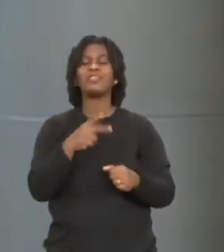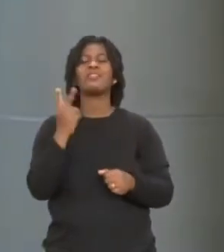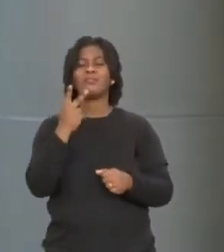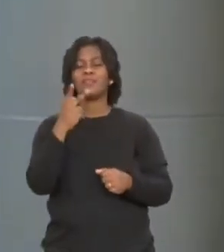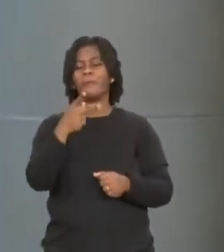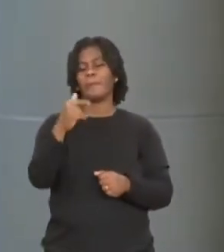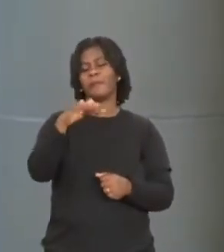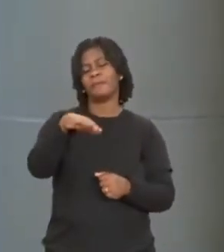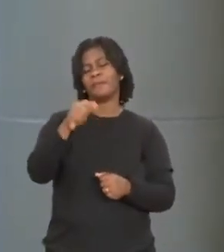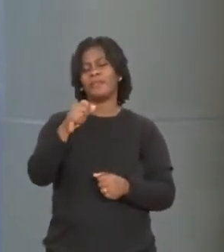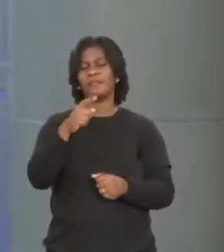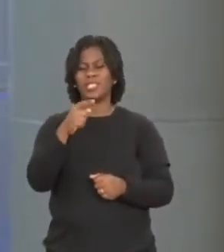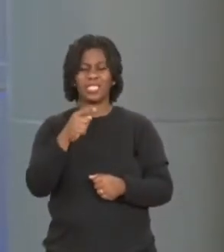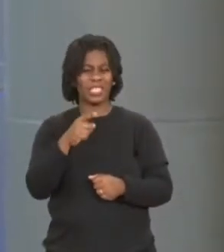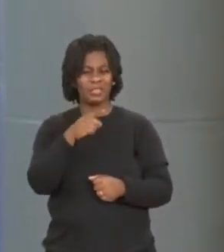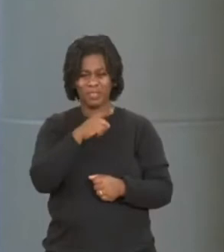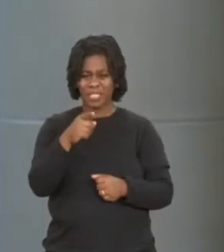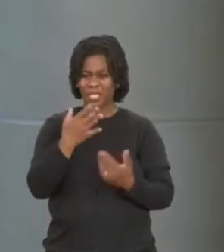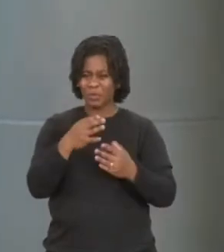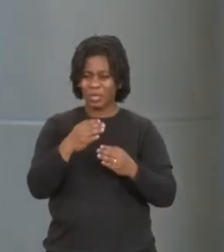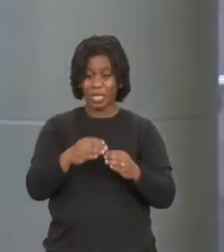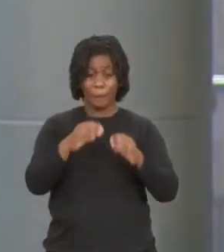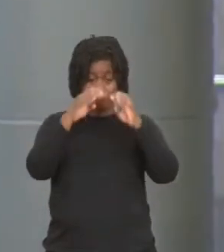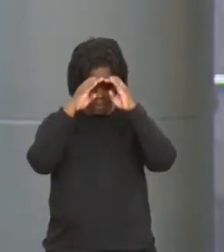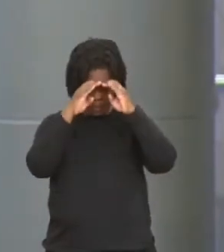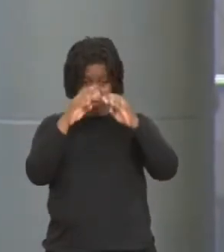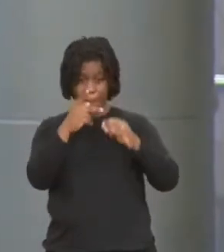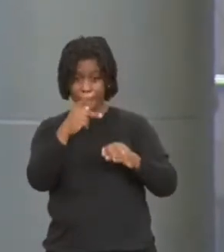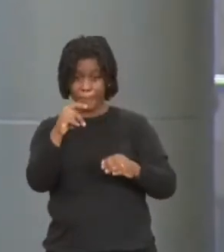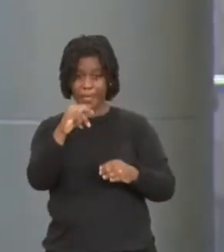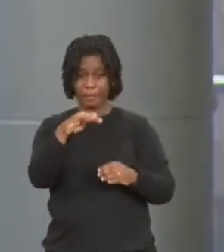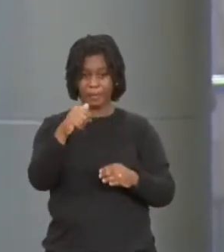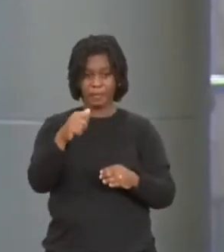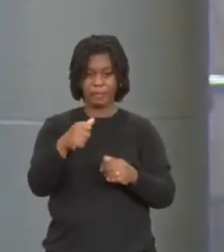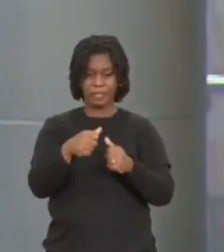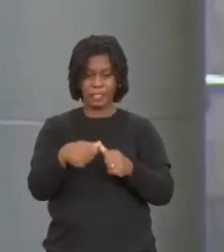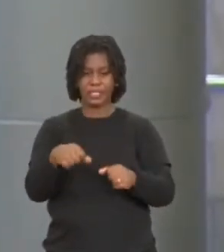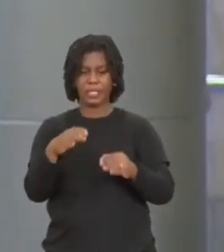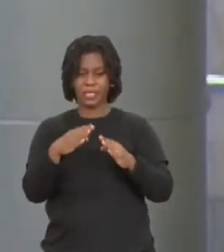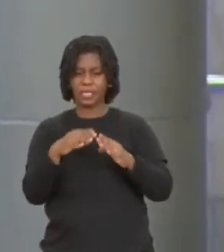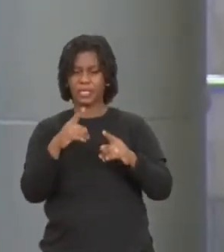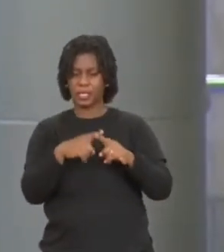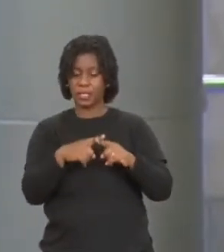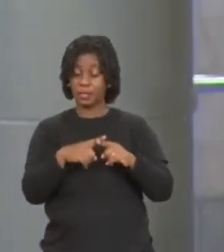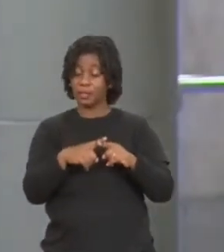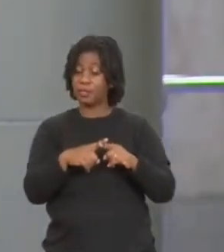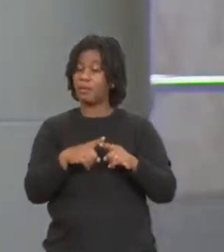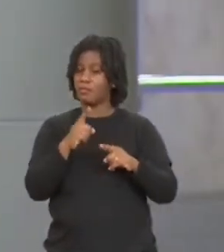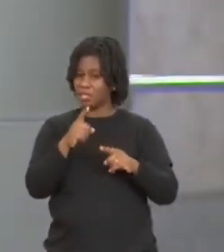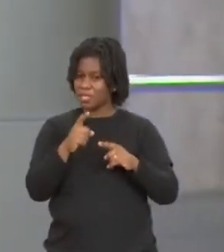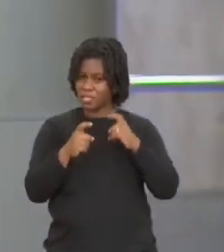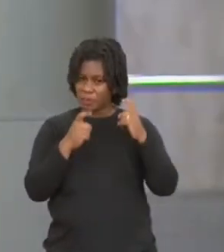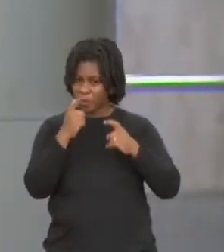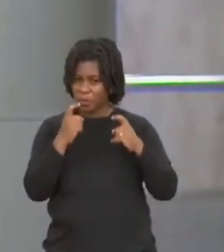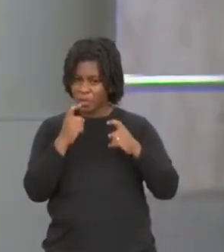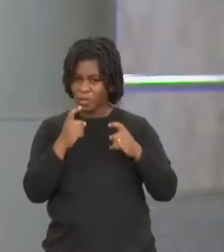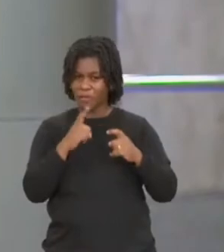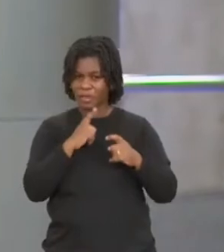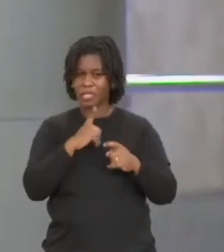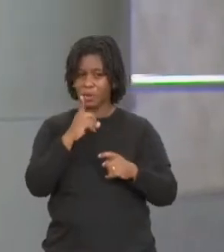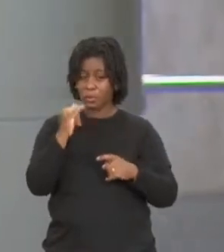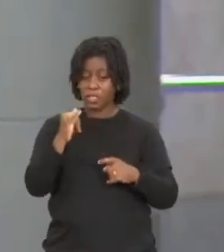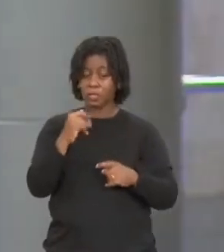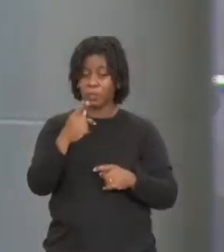seu pai. Você que não obedece os seus pais, mas você está na igreja. Não se preocupe não. Um dia você não vai ter mais pai nem mais mãe para pegar no seu